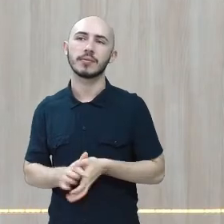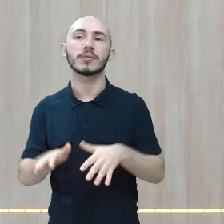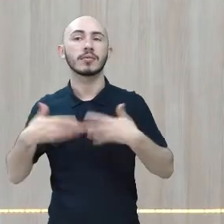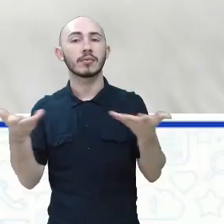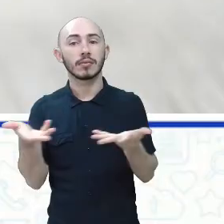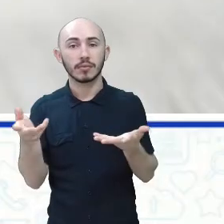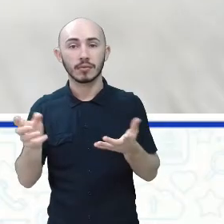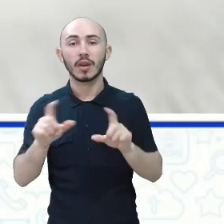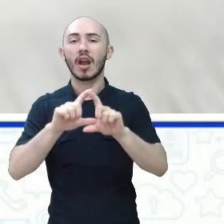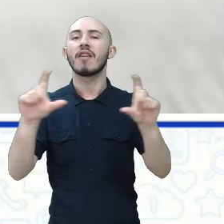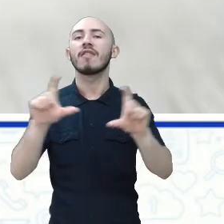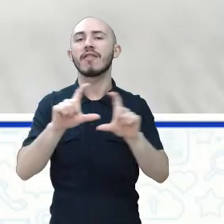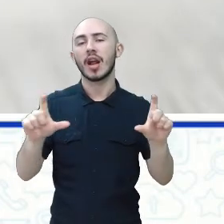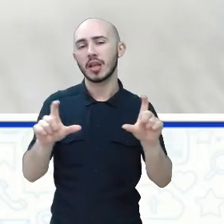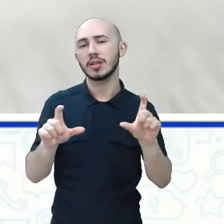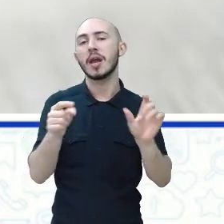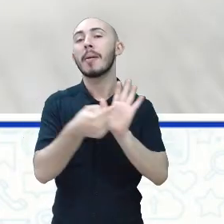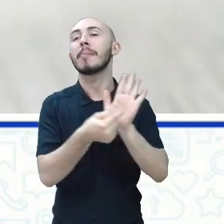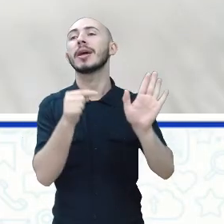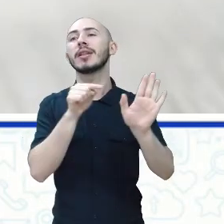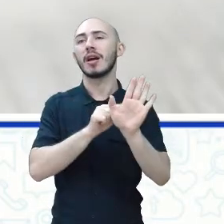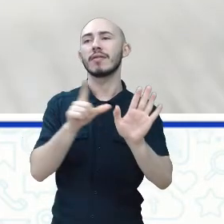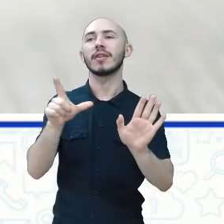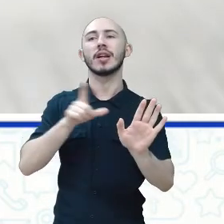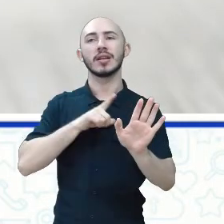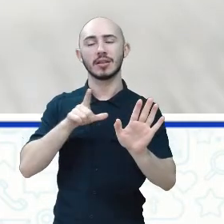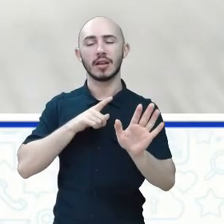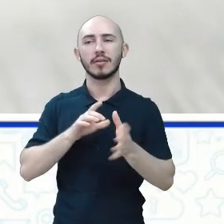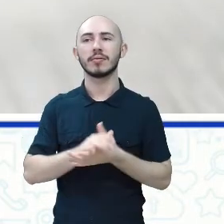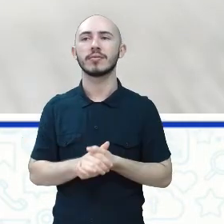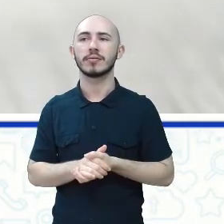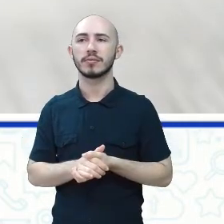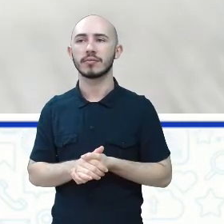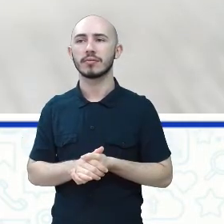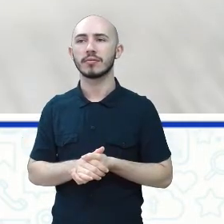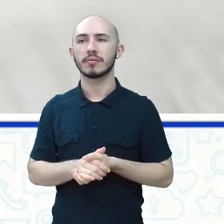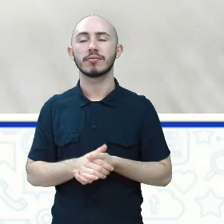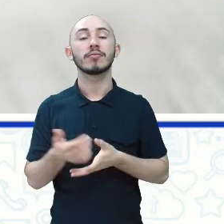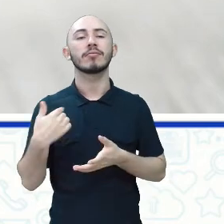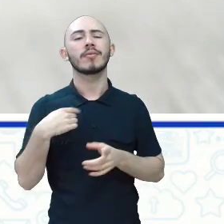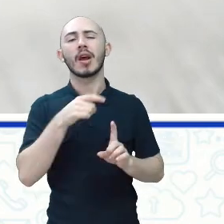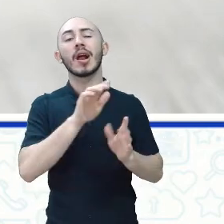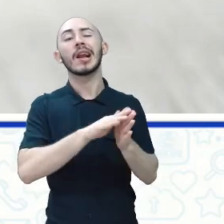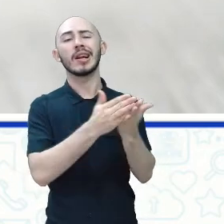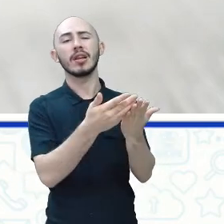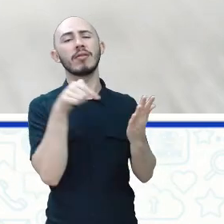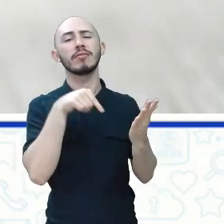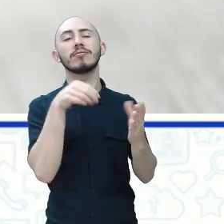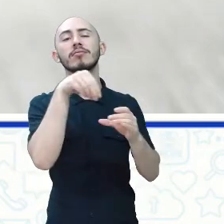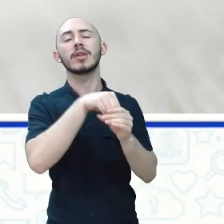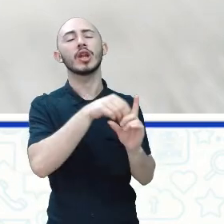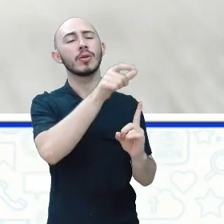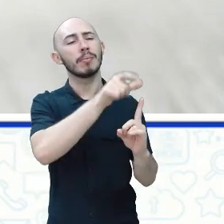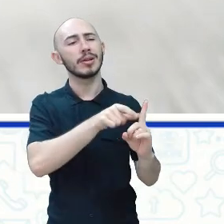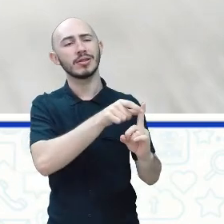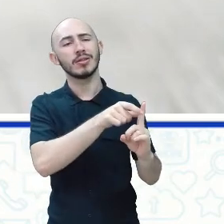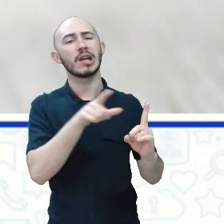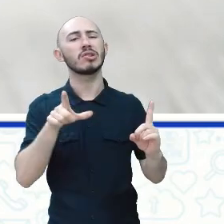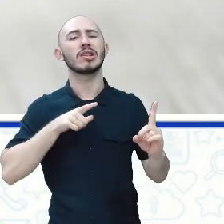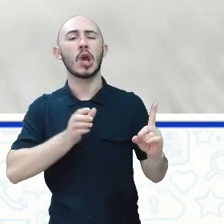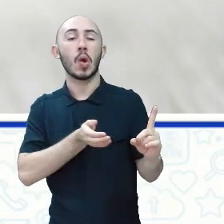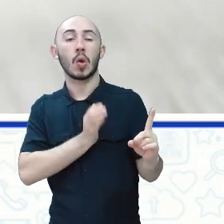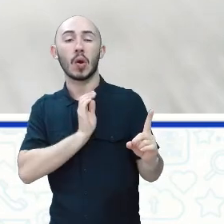Exemplos de frases com metáfora. O personagem do livro tem coração de pedra. E